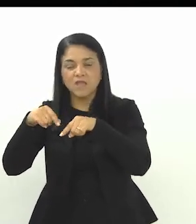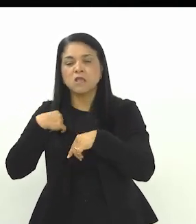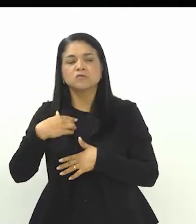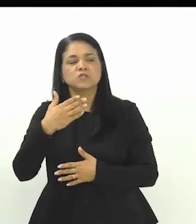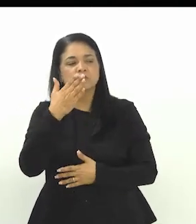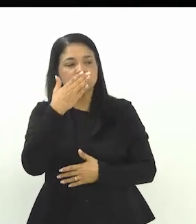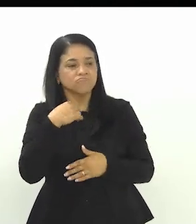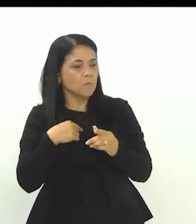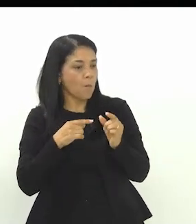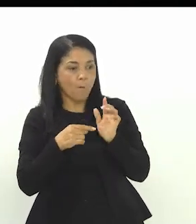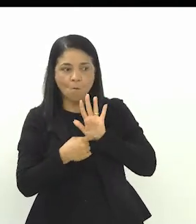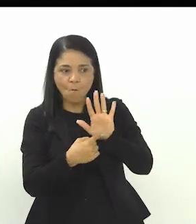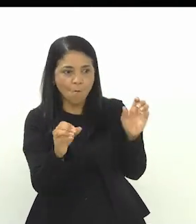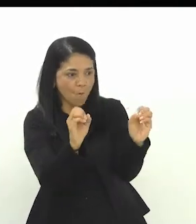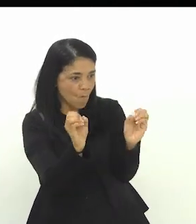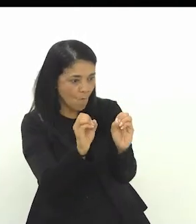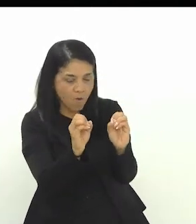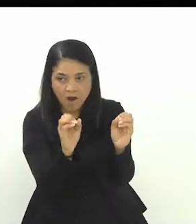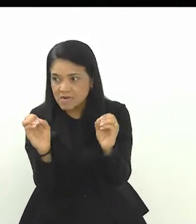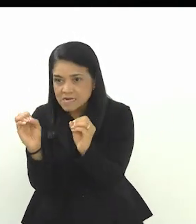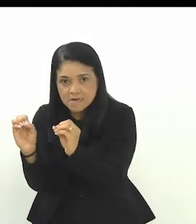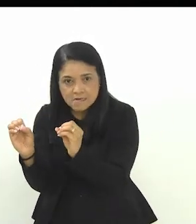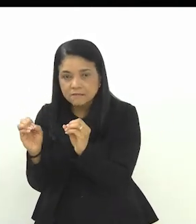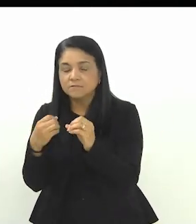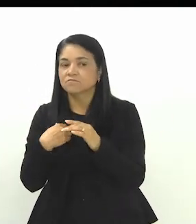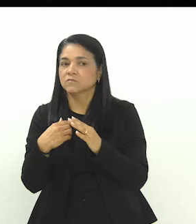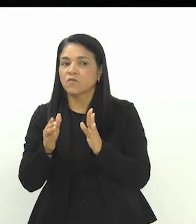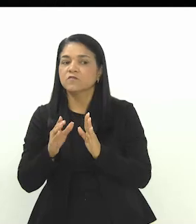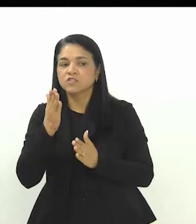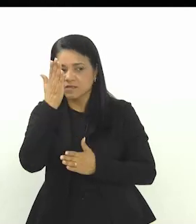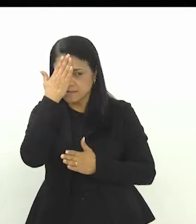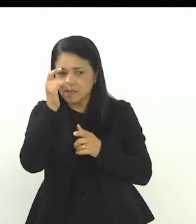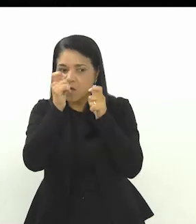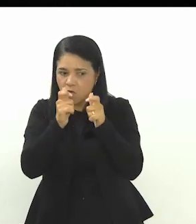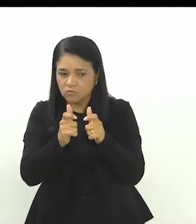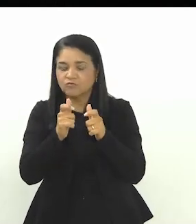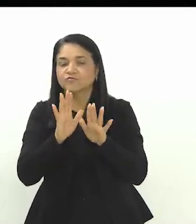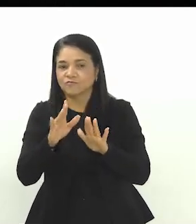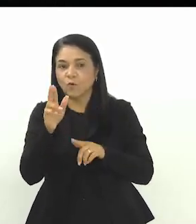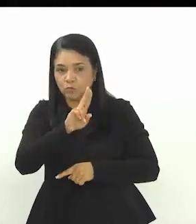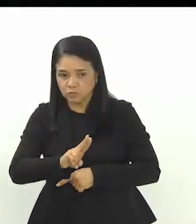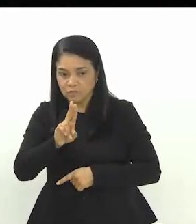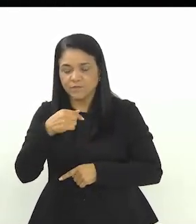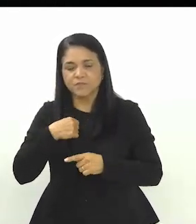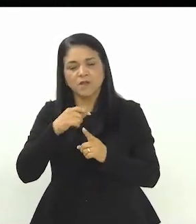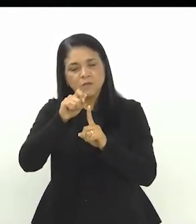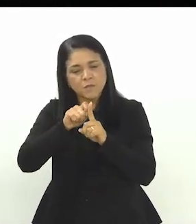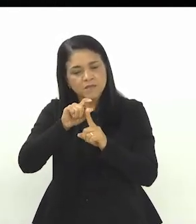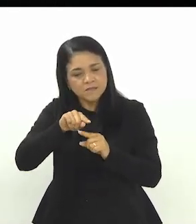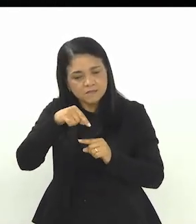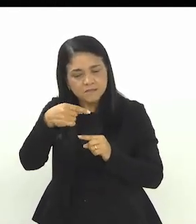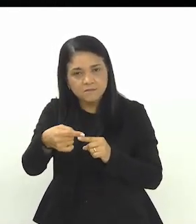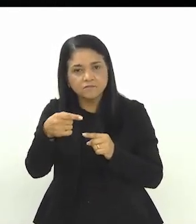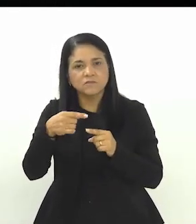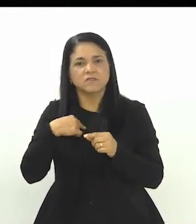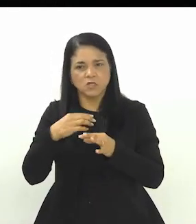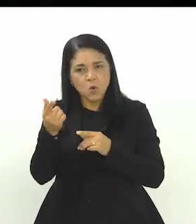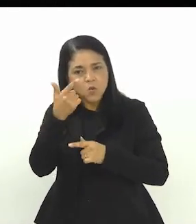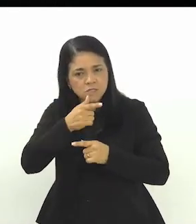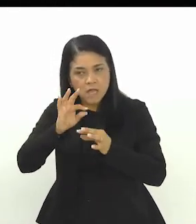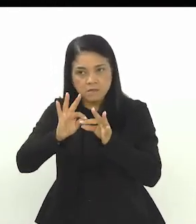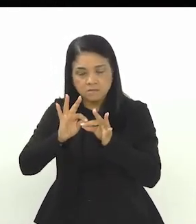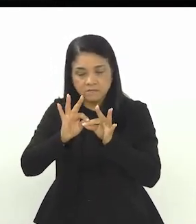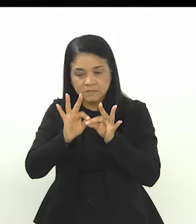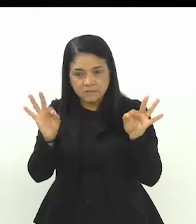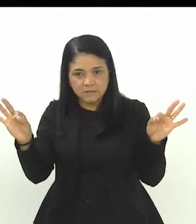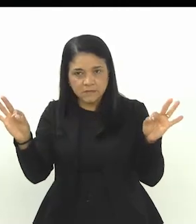para ninguém. Eu já sei onde vou colocar isso. Eu falava, Renato, ele vai por mim. No mês subsequente, ele falou, pô, você consegue fazer um